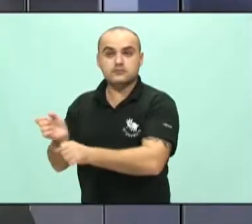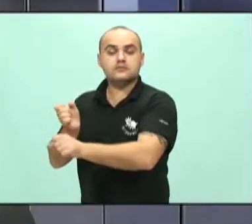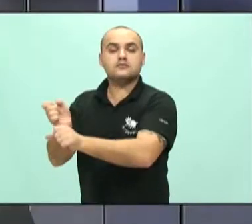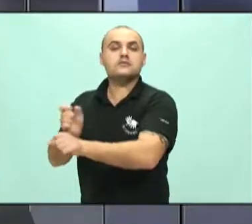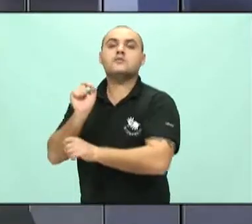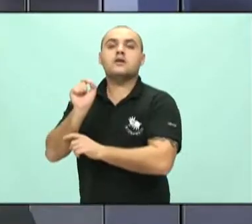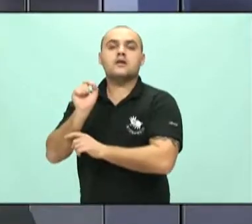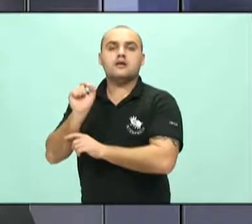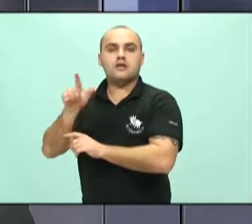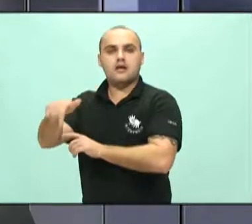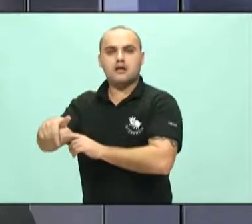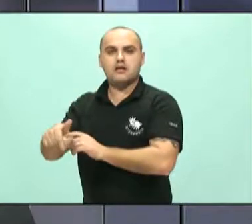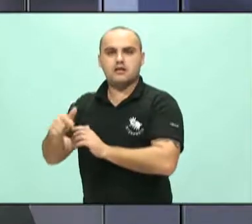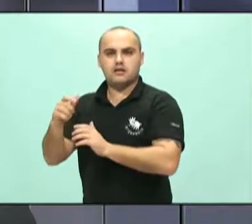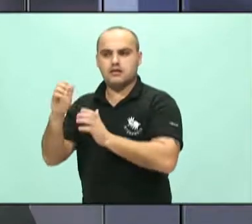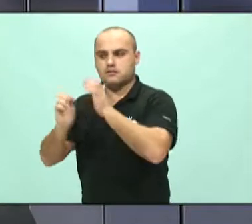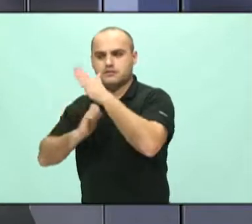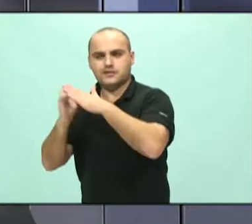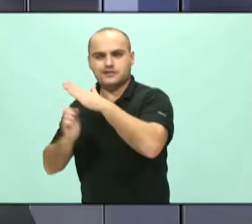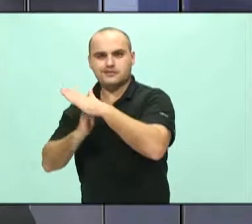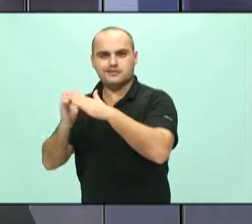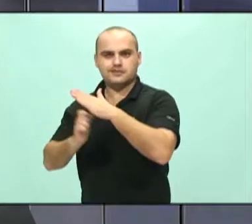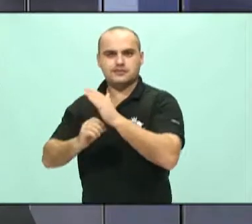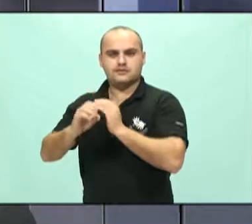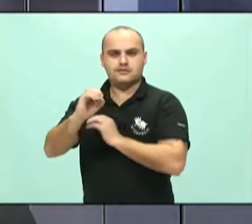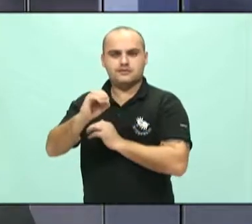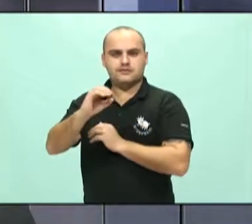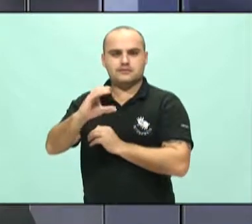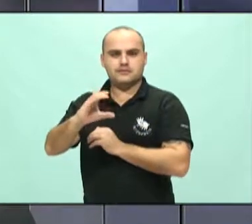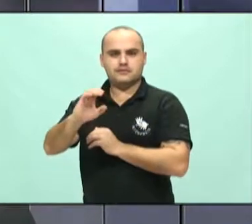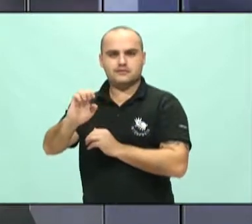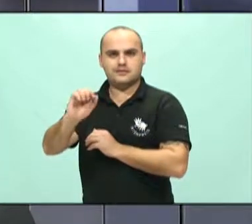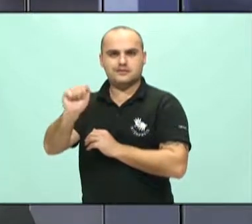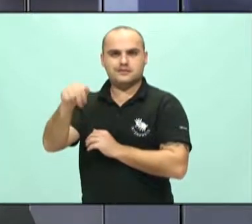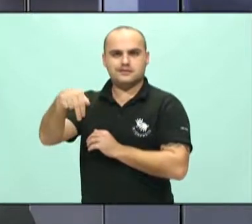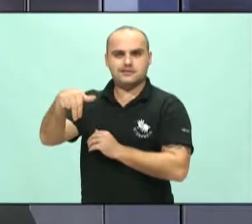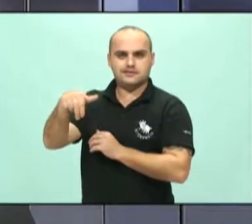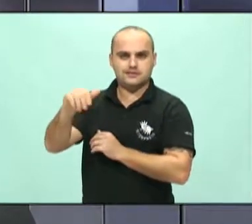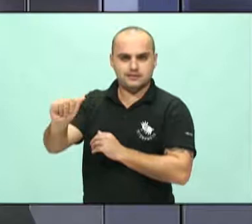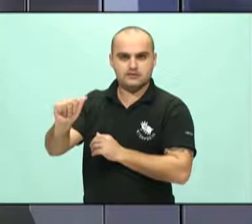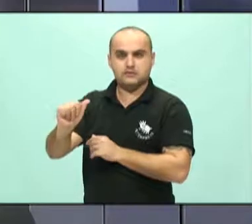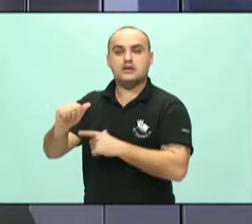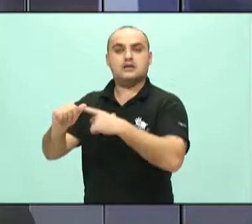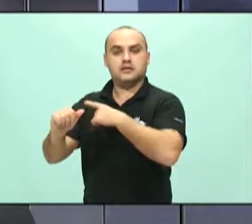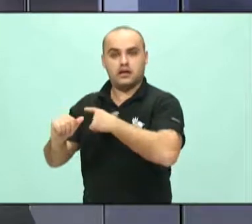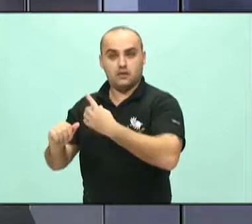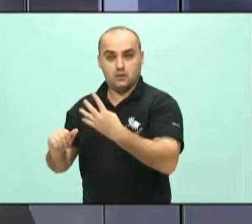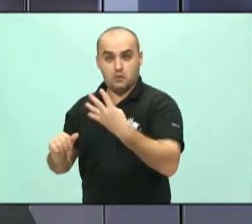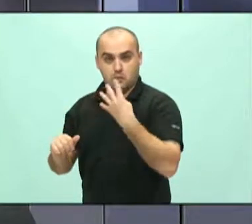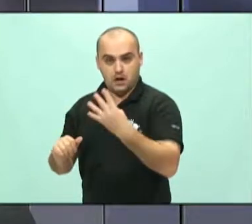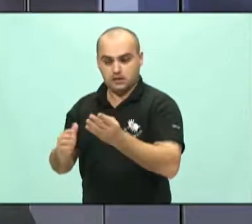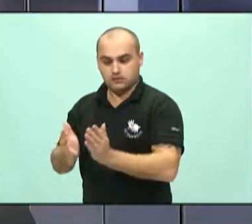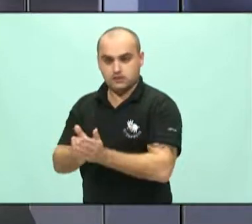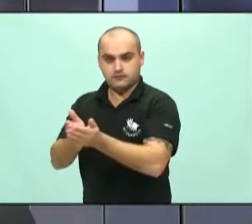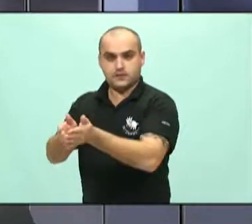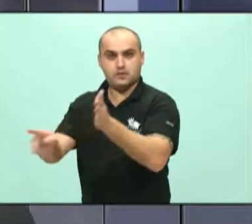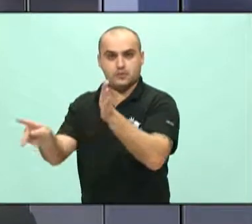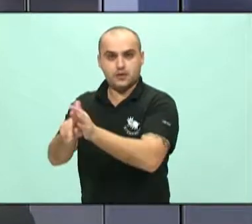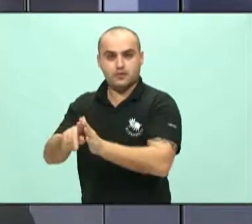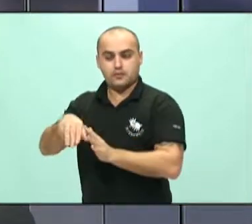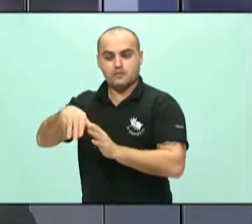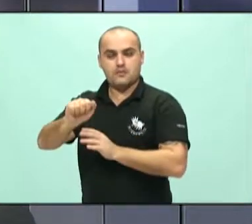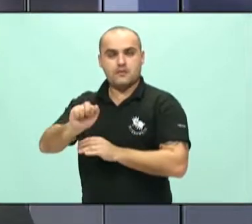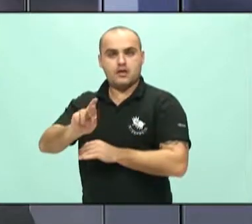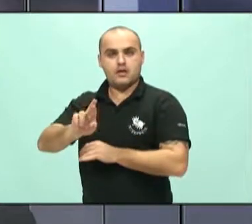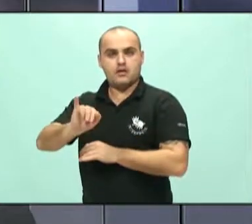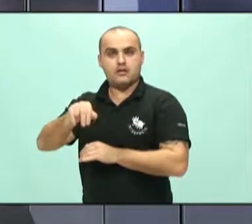naval, sendo reaquecida agora com a construção de 4 corvetas para a Marinha do Brasil, um investimento